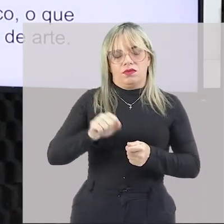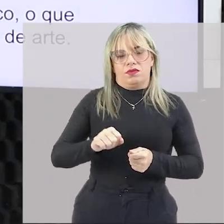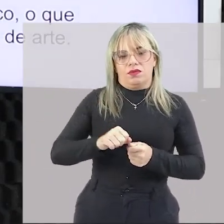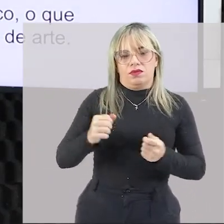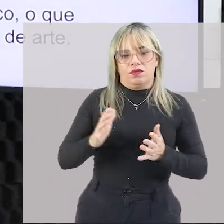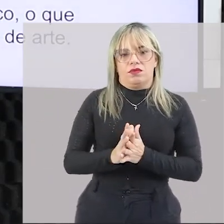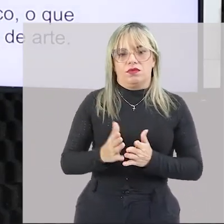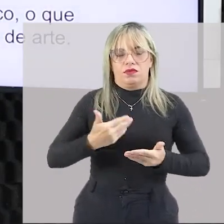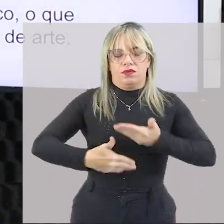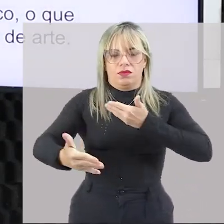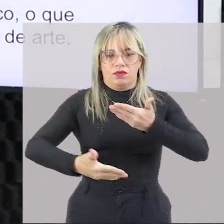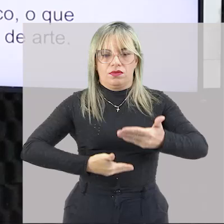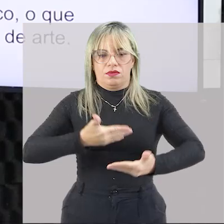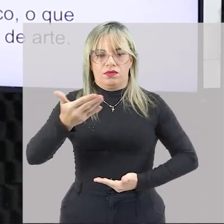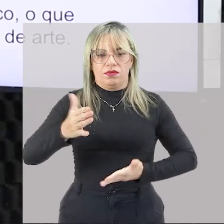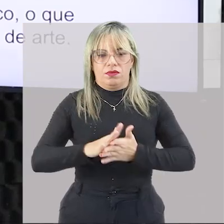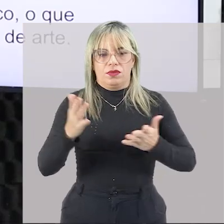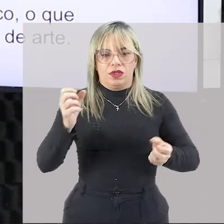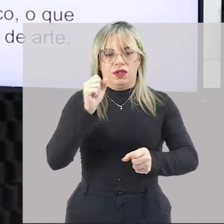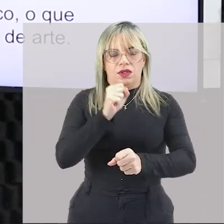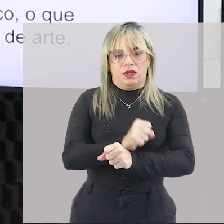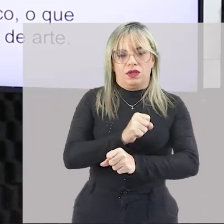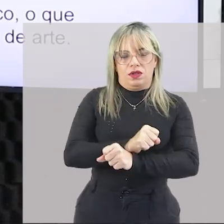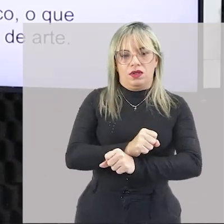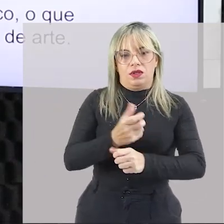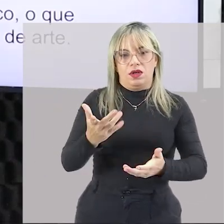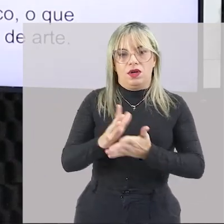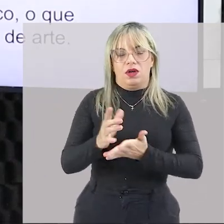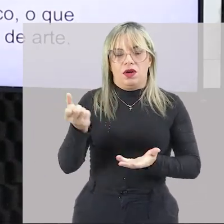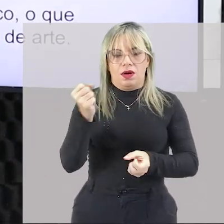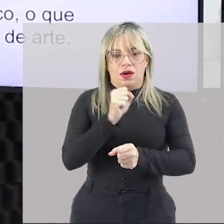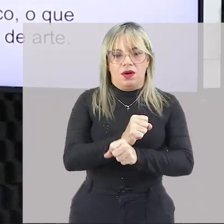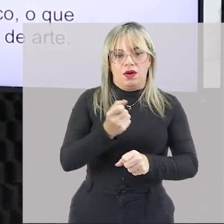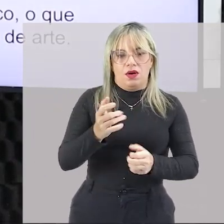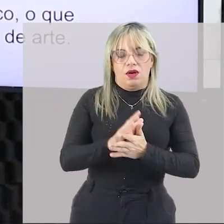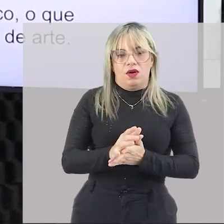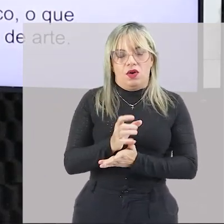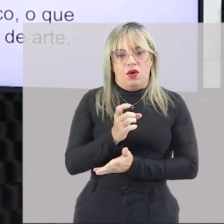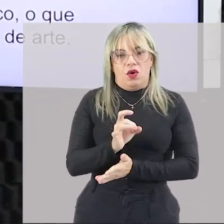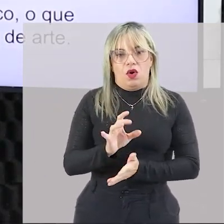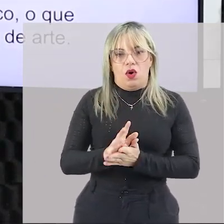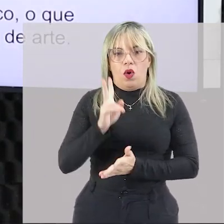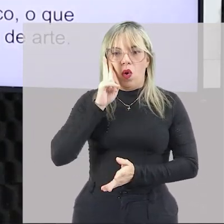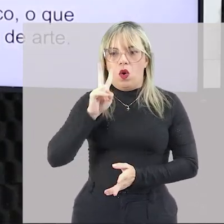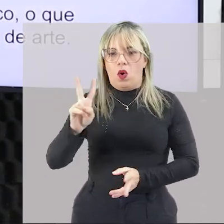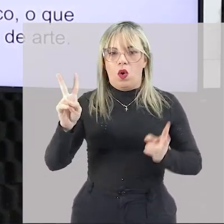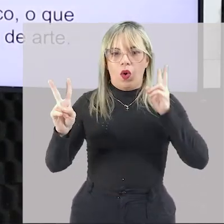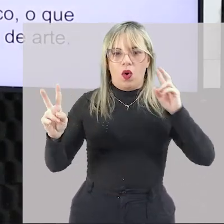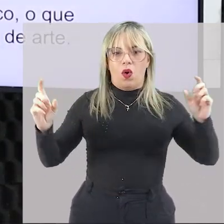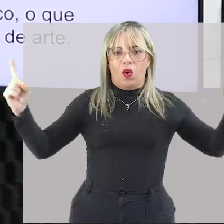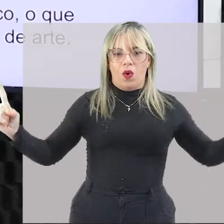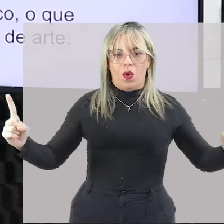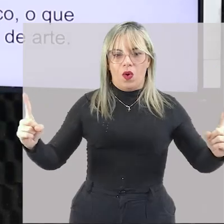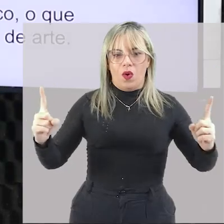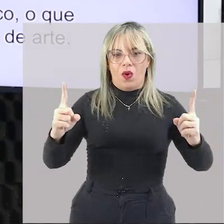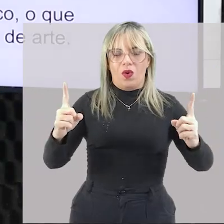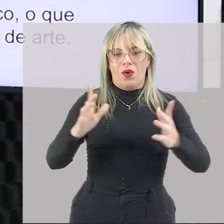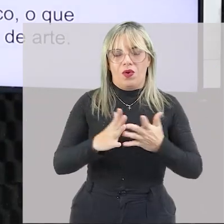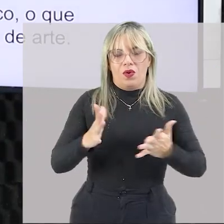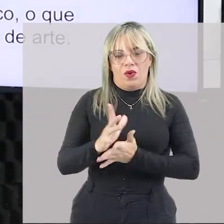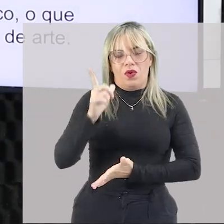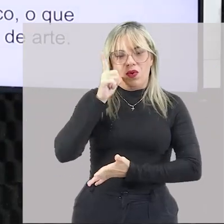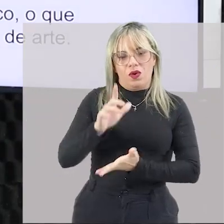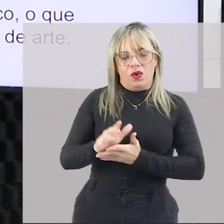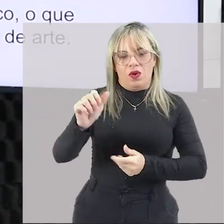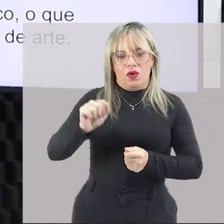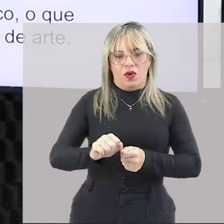pessoa tem que interagir. Mas a professora não está parada. Só que ela está parada olhando para o outro. Então ela tem que interagir de que maneira? Você conseguiria